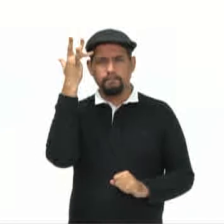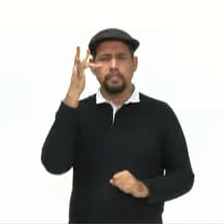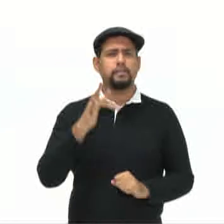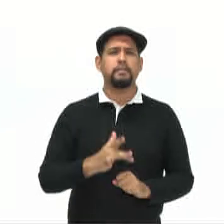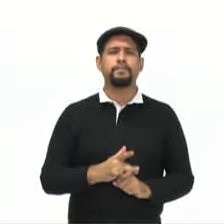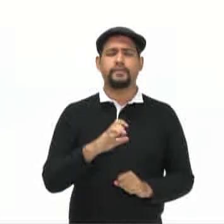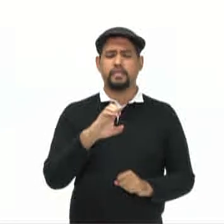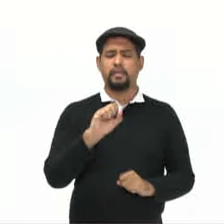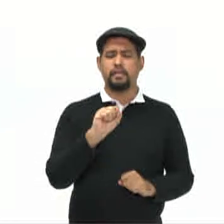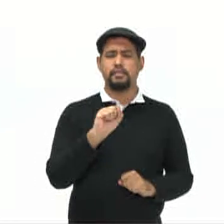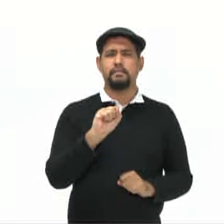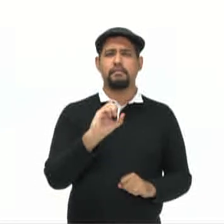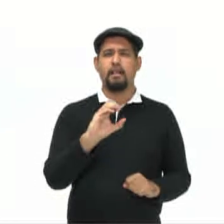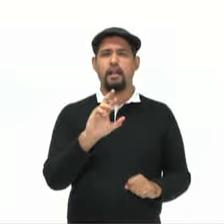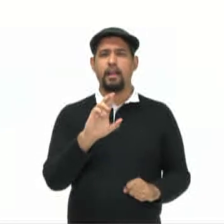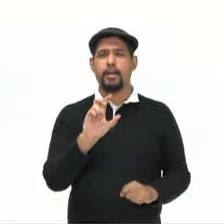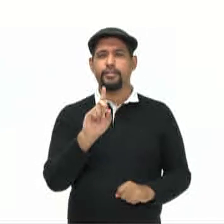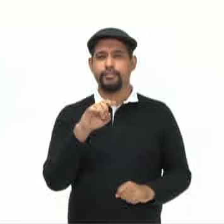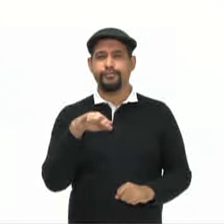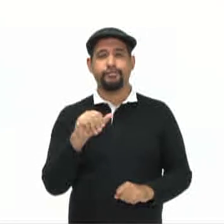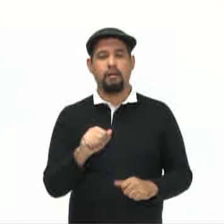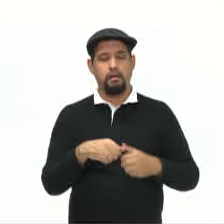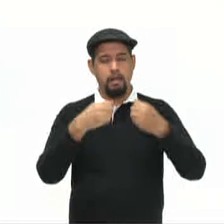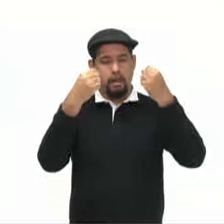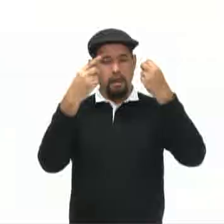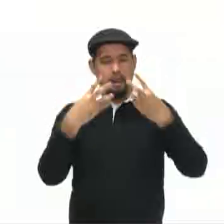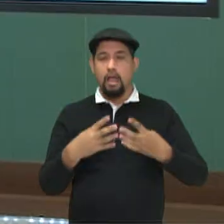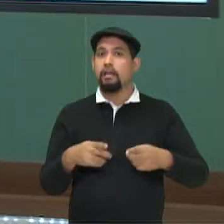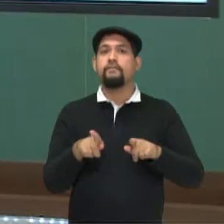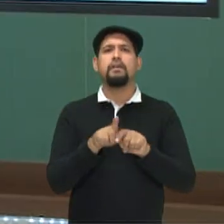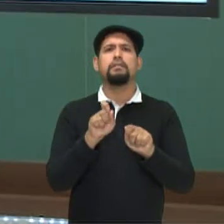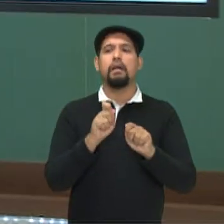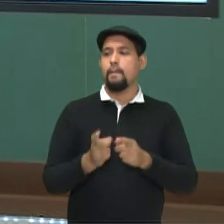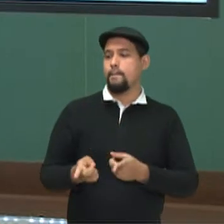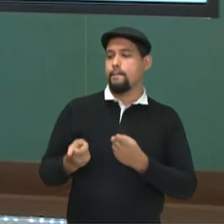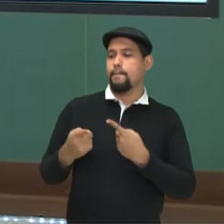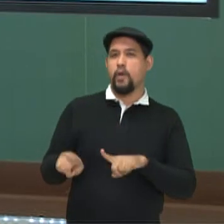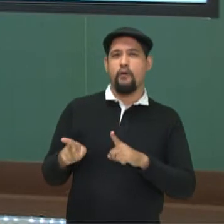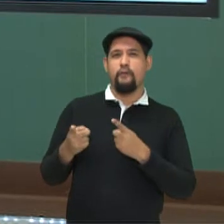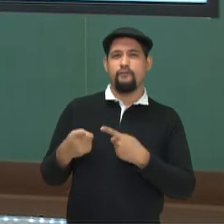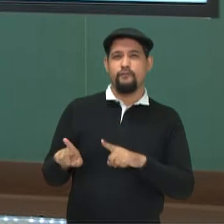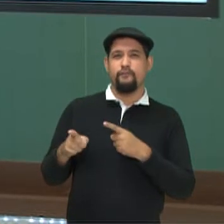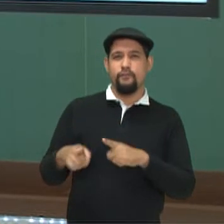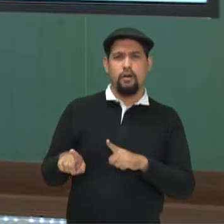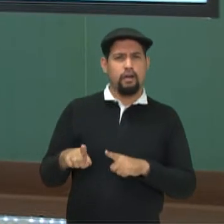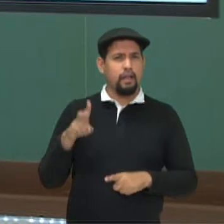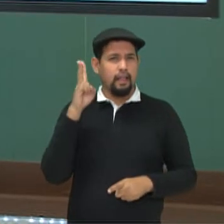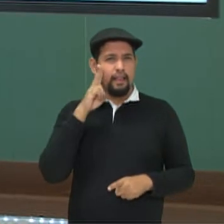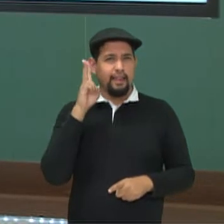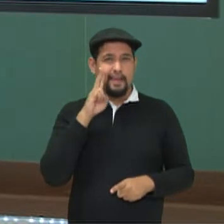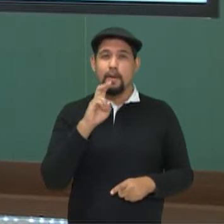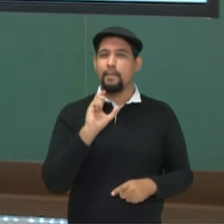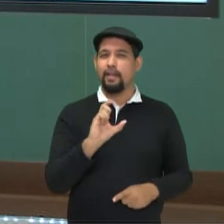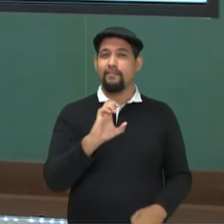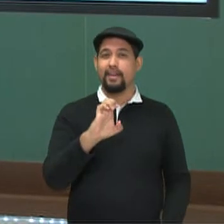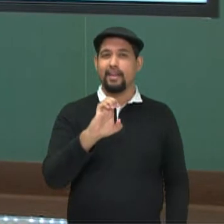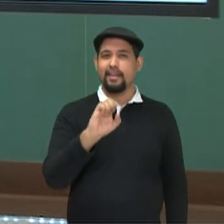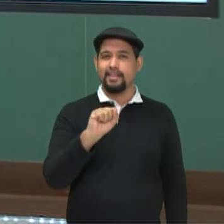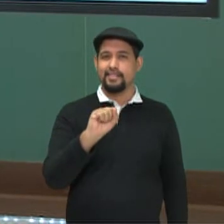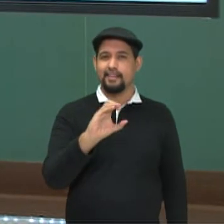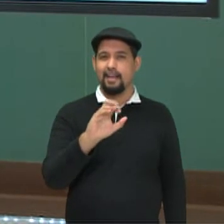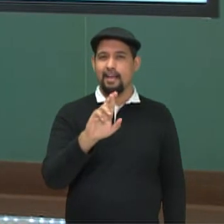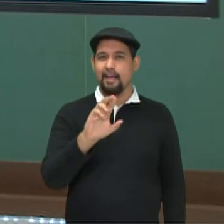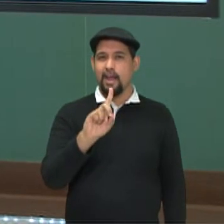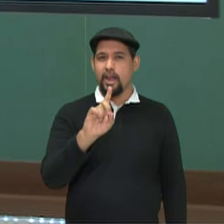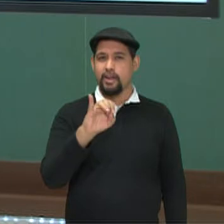escardincha seus leitores por apresentar um argumento, ele provoca, né? Lembra escardinchar, né? Discutir, uma